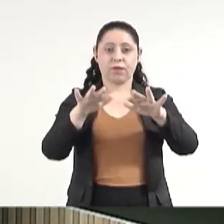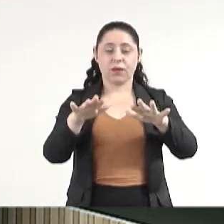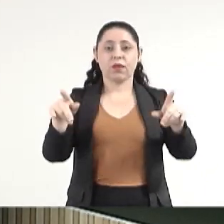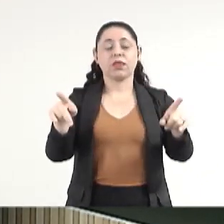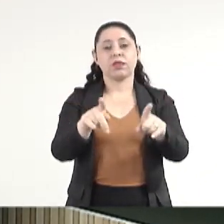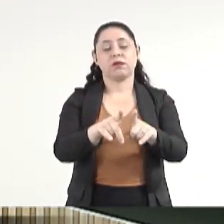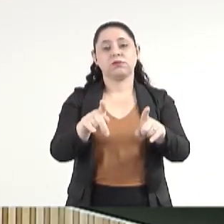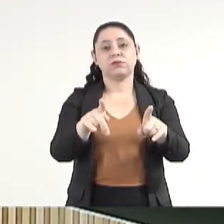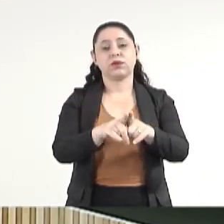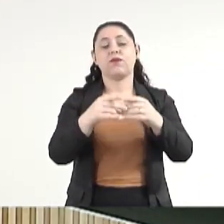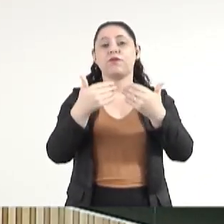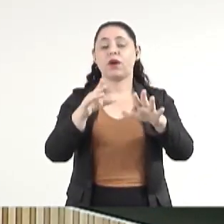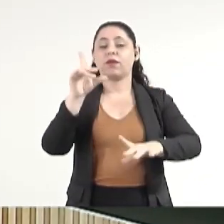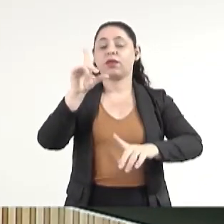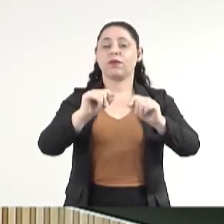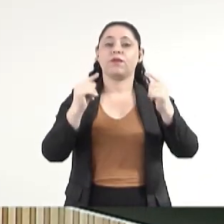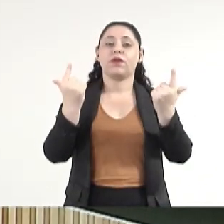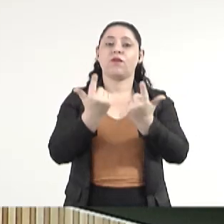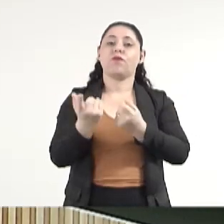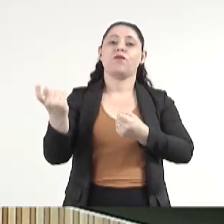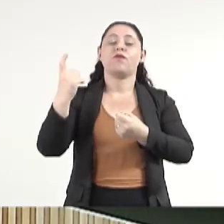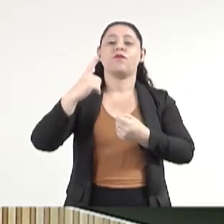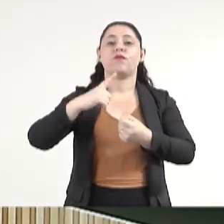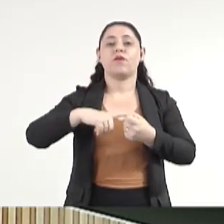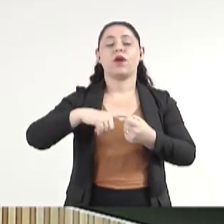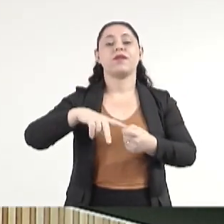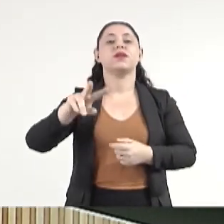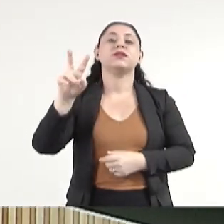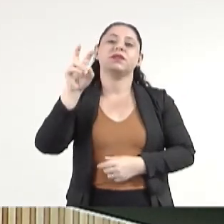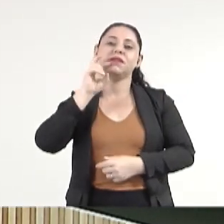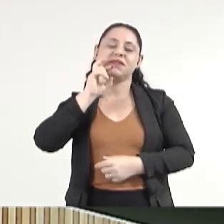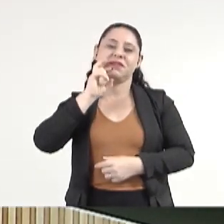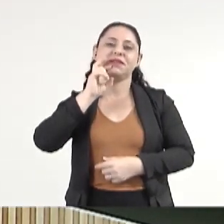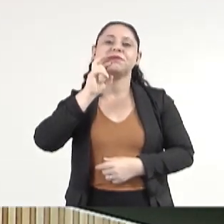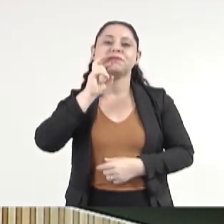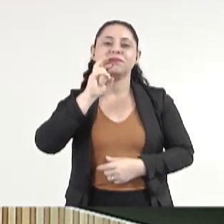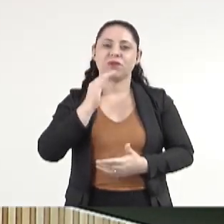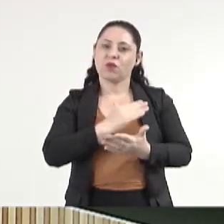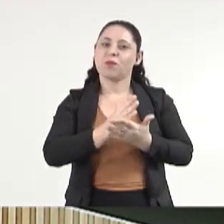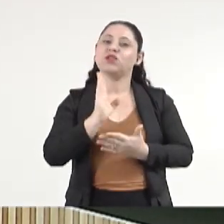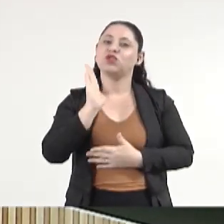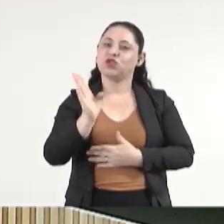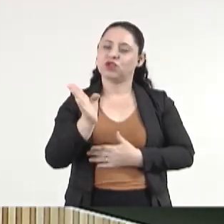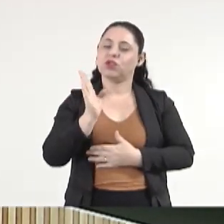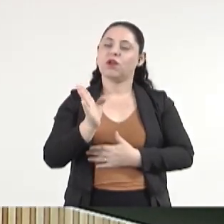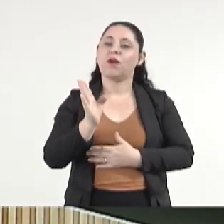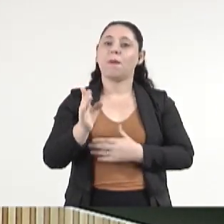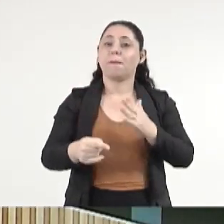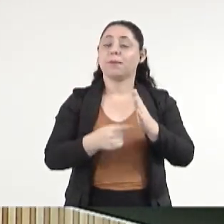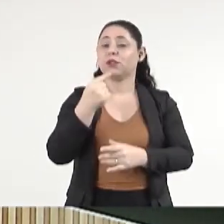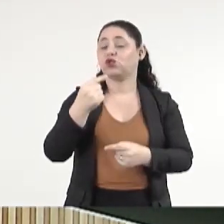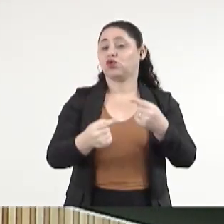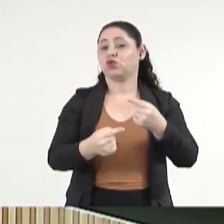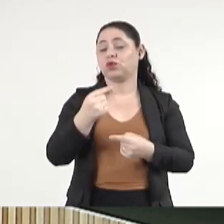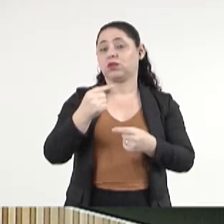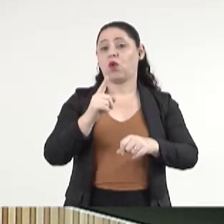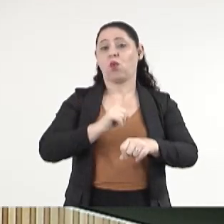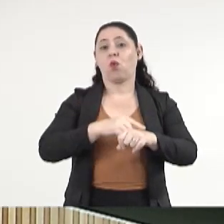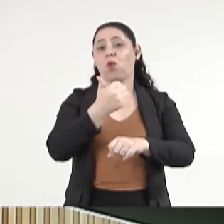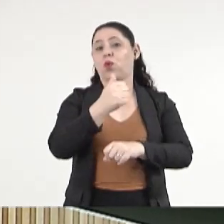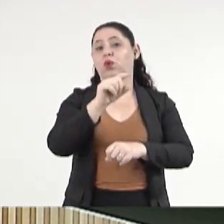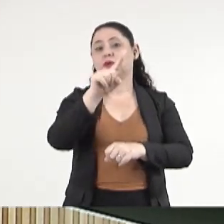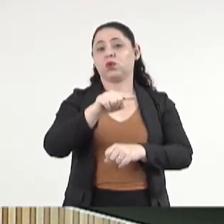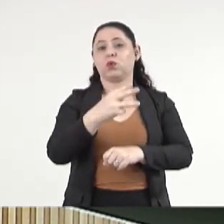da nossa programação ao vivo da TV Alemes, retornam na próxima quinta-feira e começa já com primeira discussão, aliás,